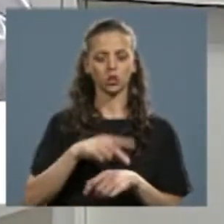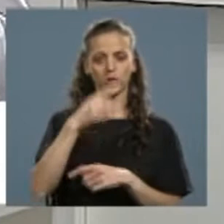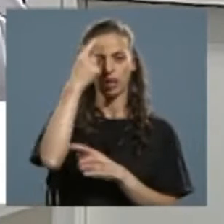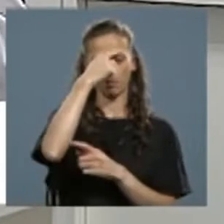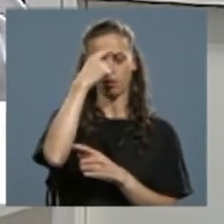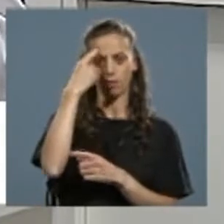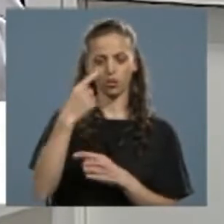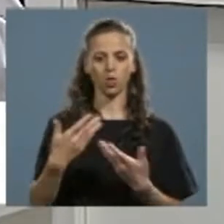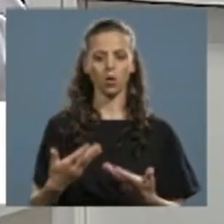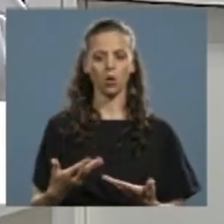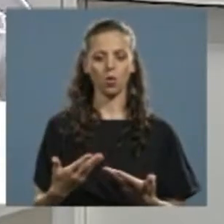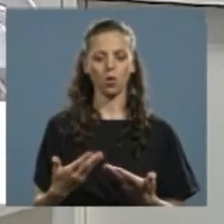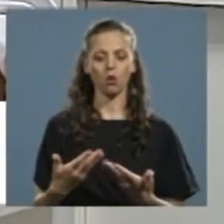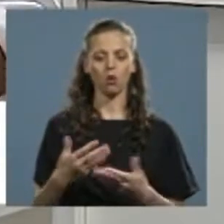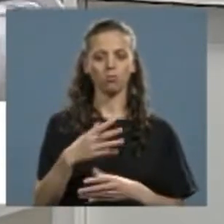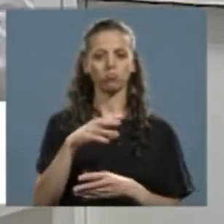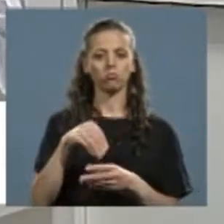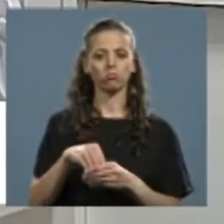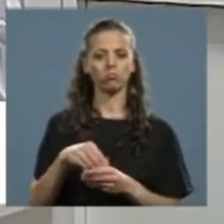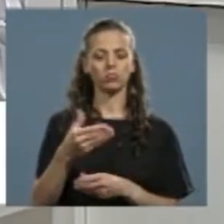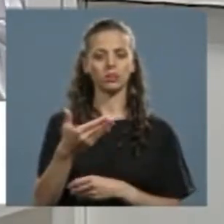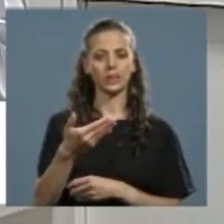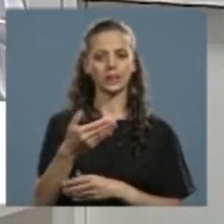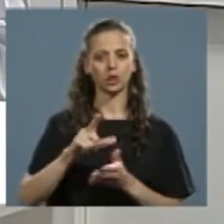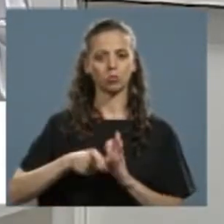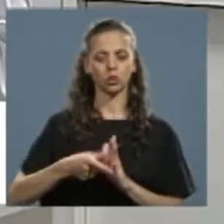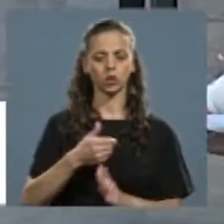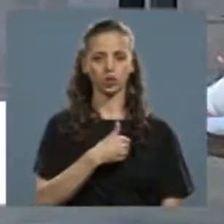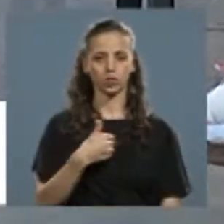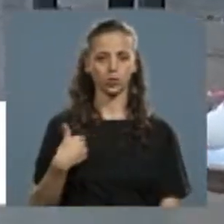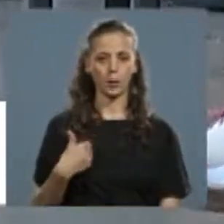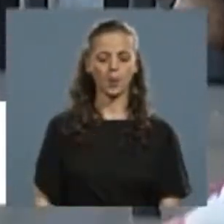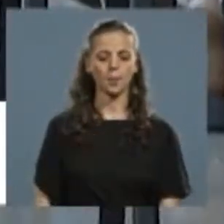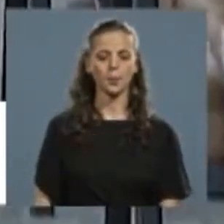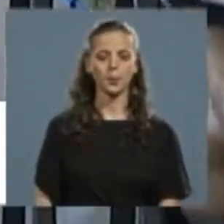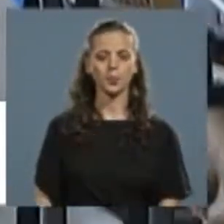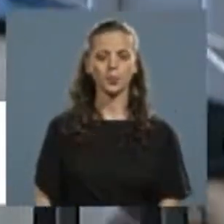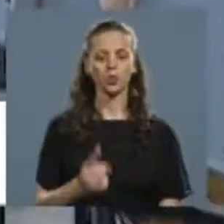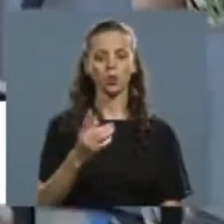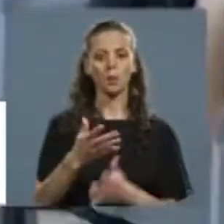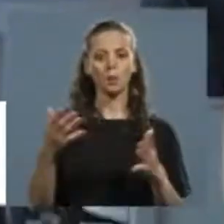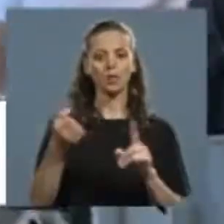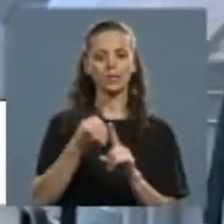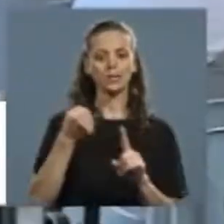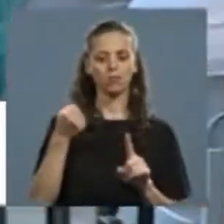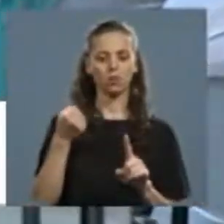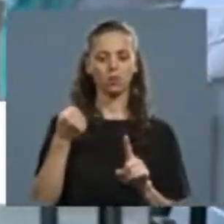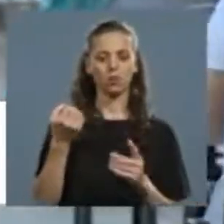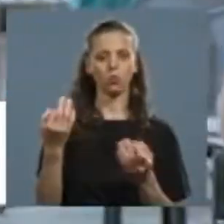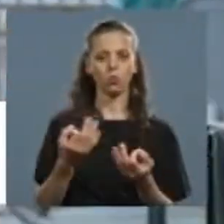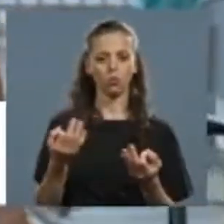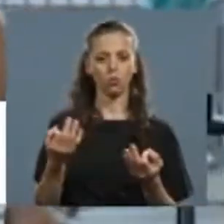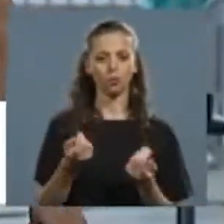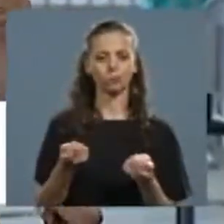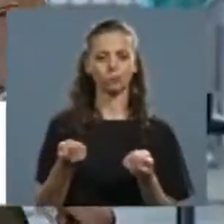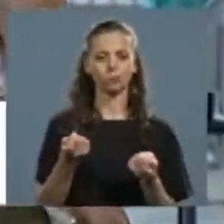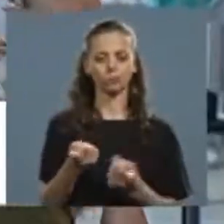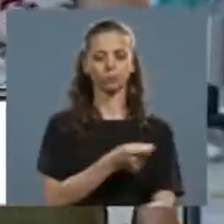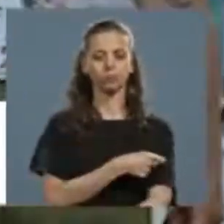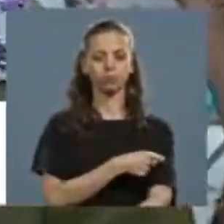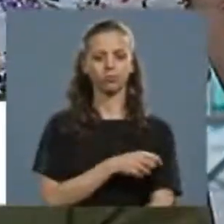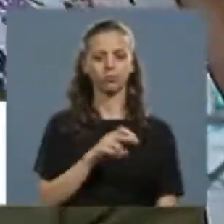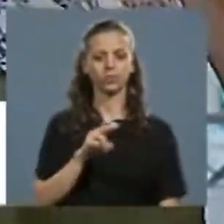e atualmente está envolvida em 17 projetos de saúde. Um dos maiores desafios que enfrentou foi coordenar a vacinação